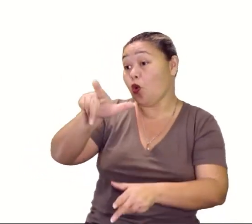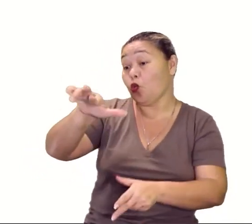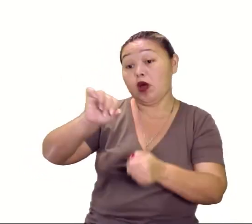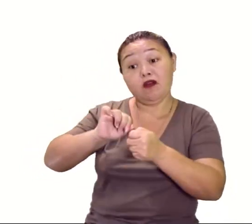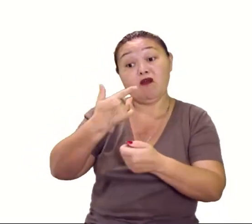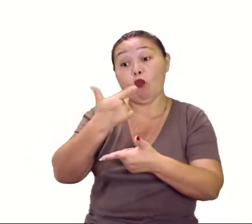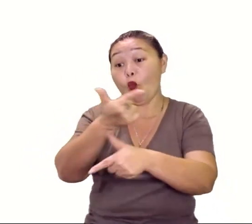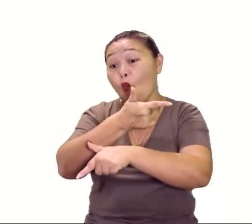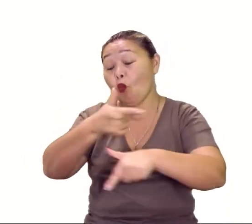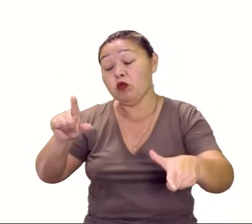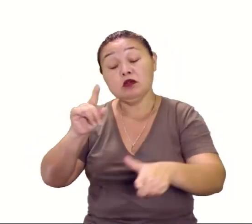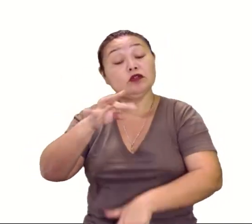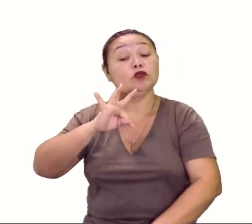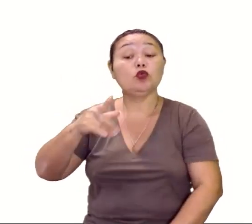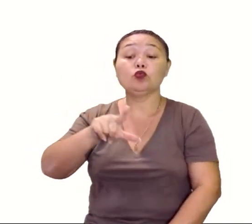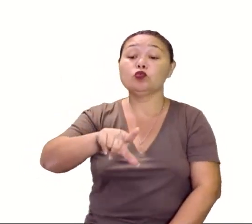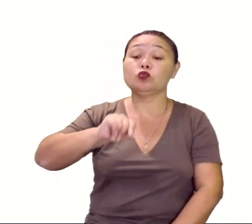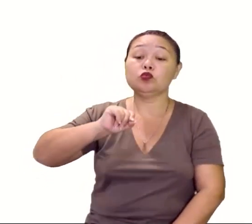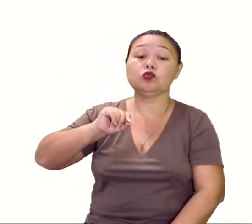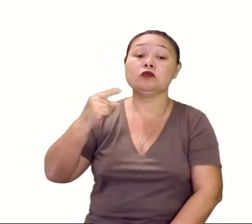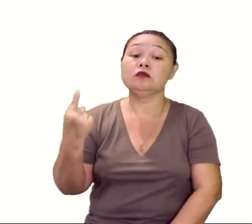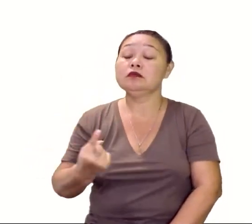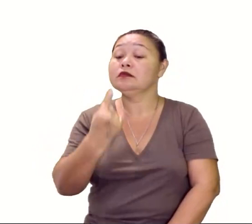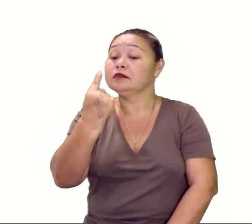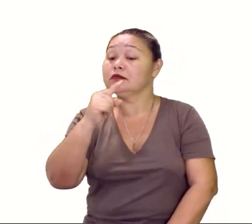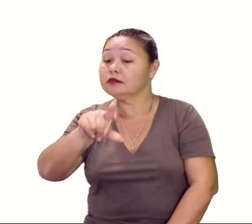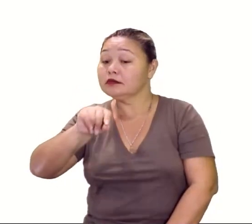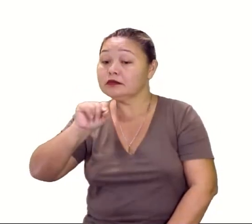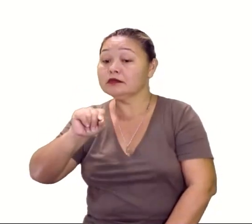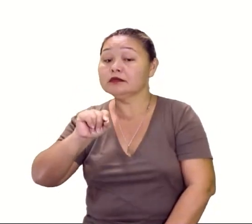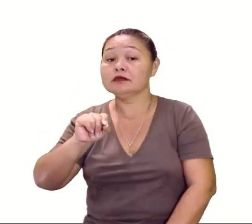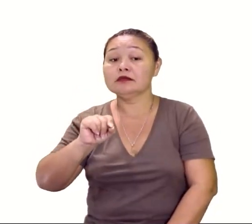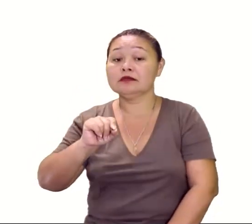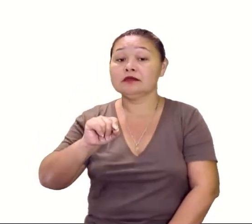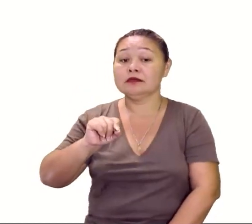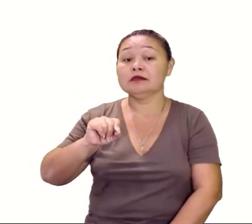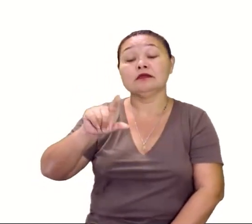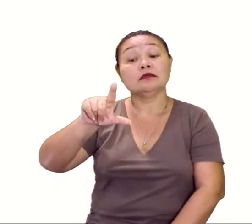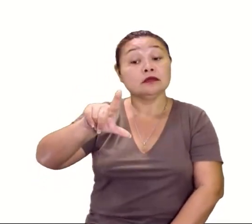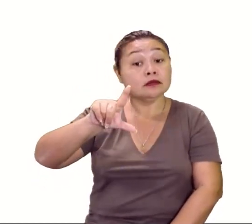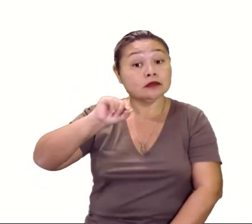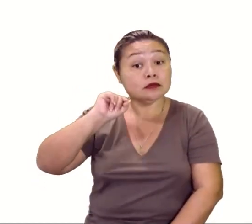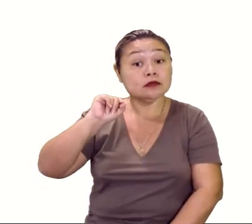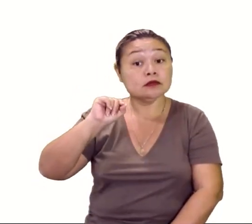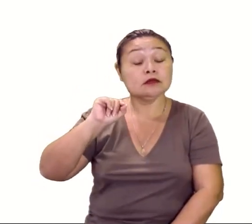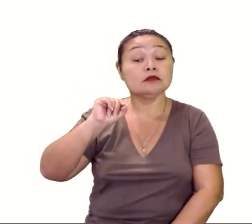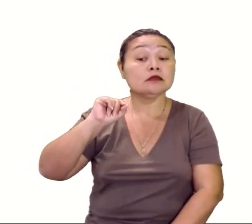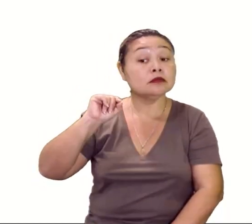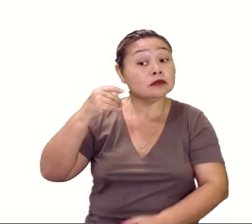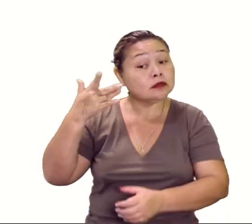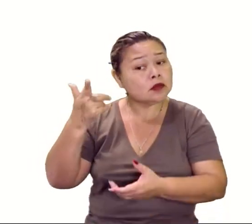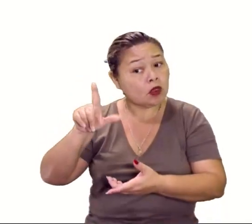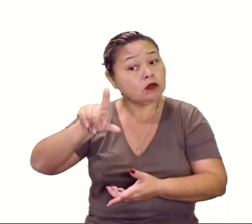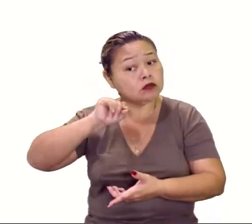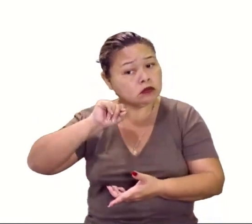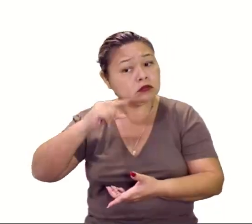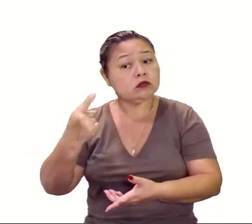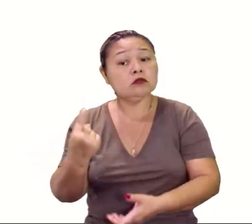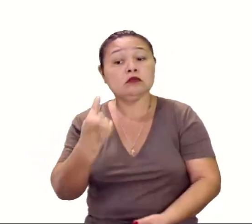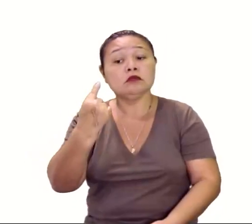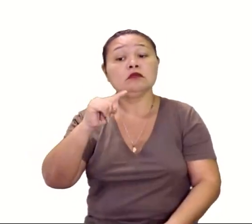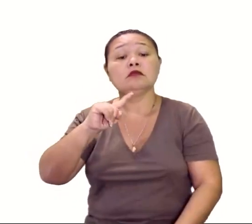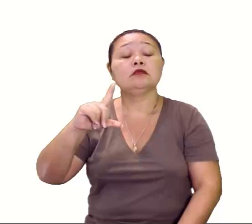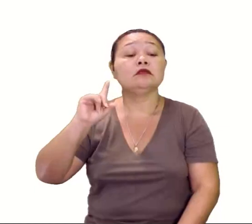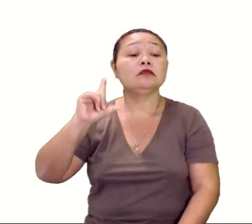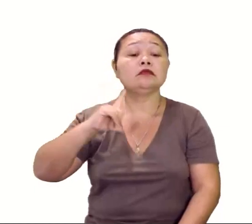nenhum, né? Todos eles optaram pelo menos por um dos. Olha aí as palavrinhas mágicas, né? Pelo menos.